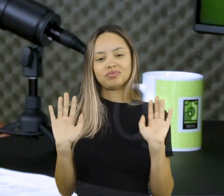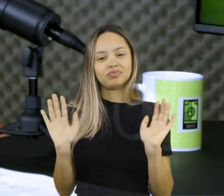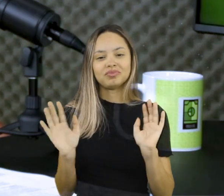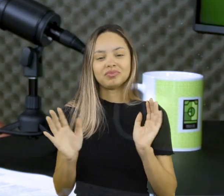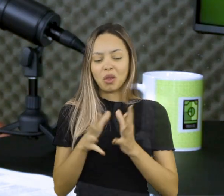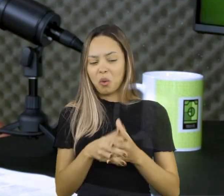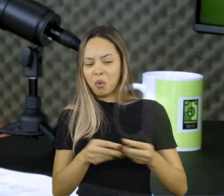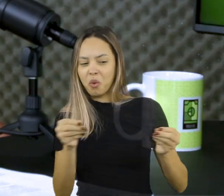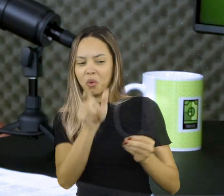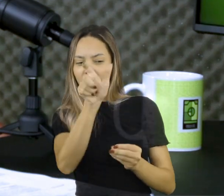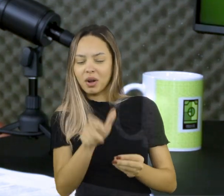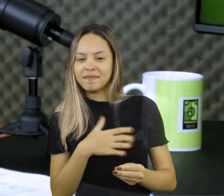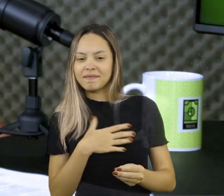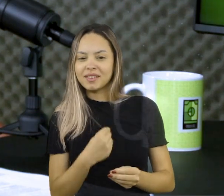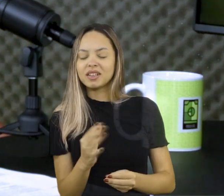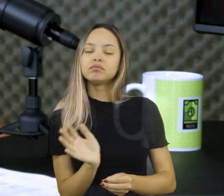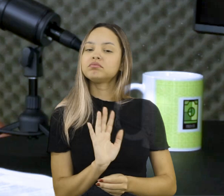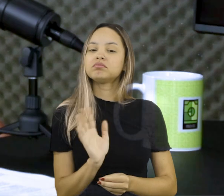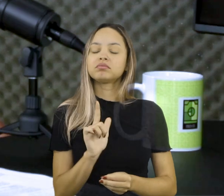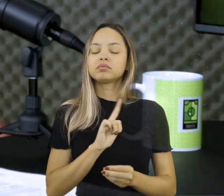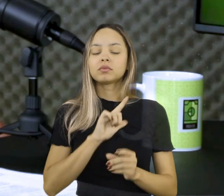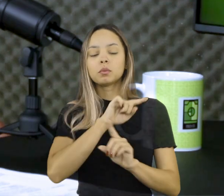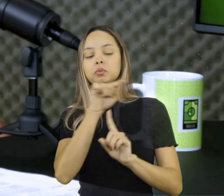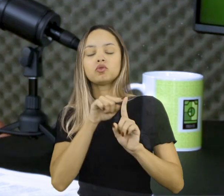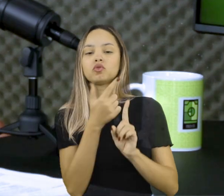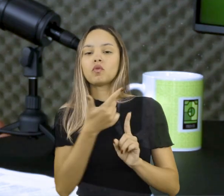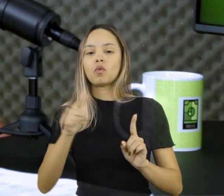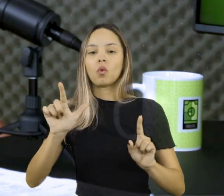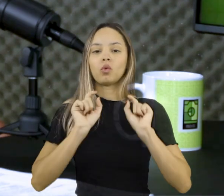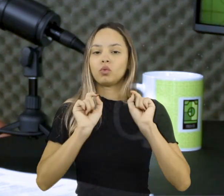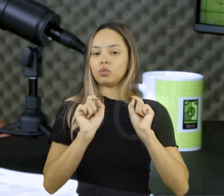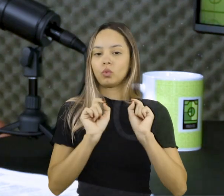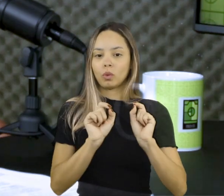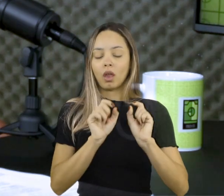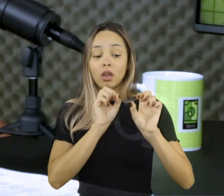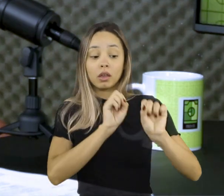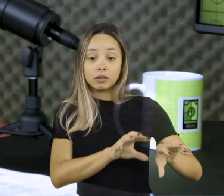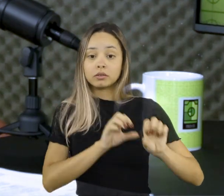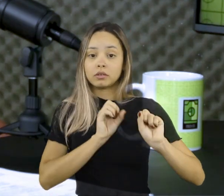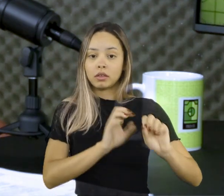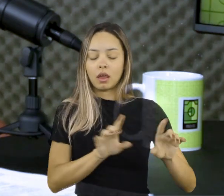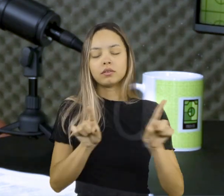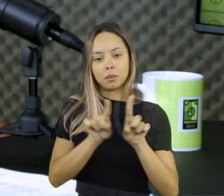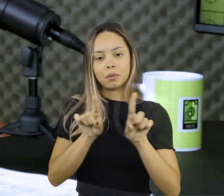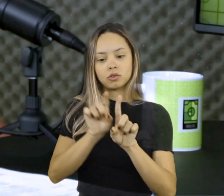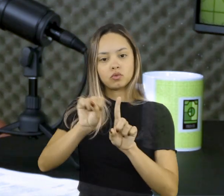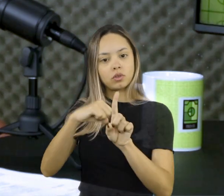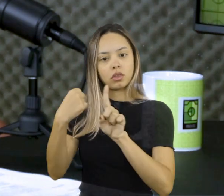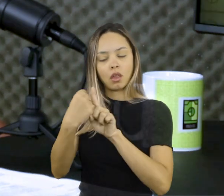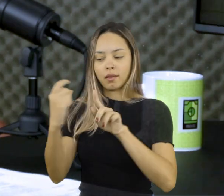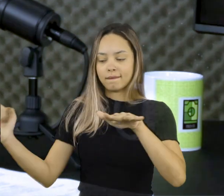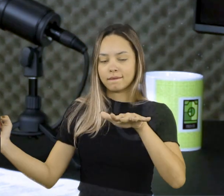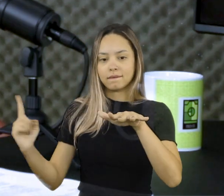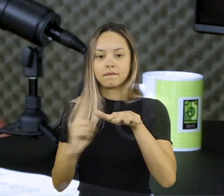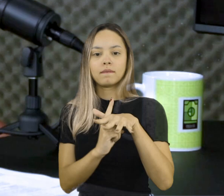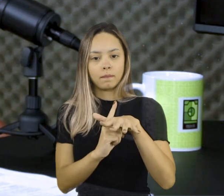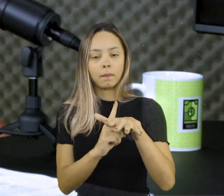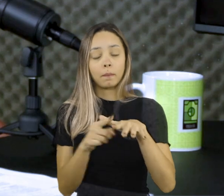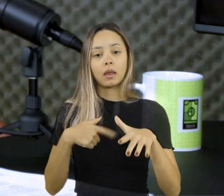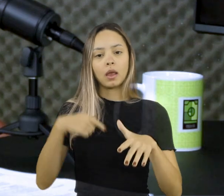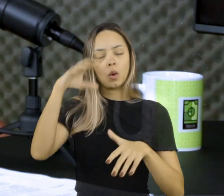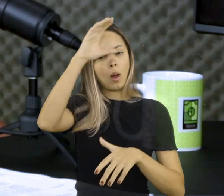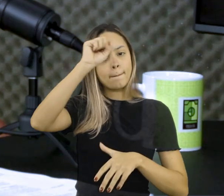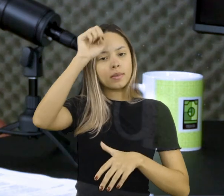coisas, inclusive de me ensinar, de me inserir na sociedade do jeito dela. Então, eu aprendi a ler e a escrever com